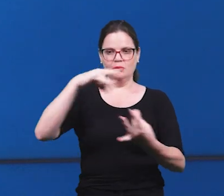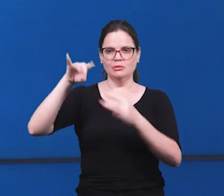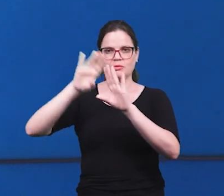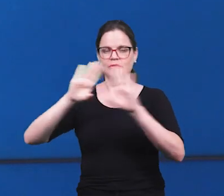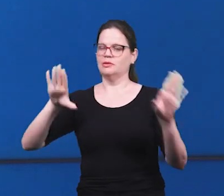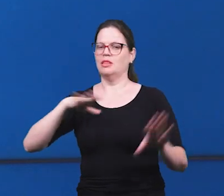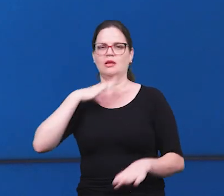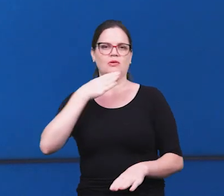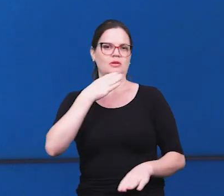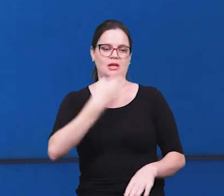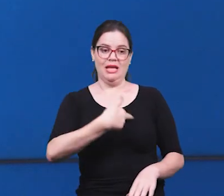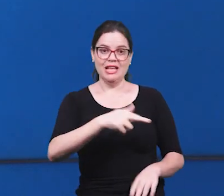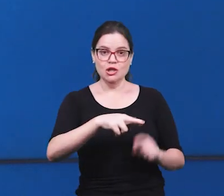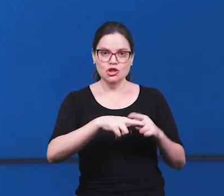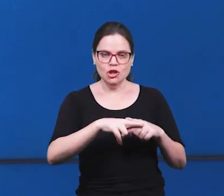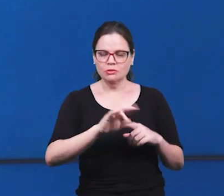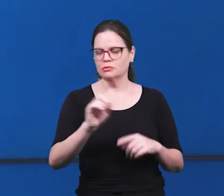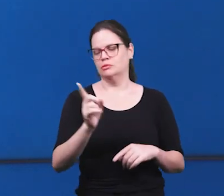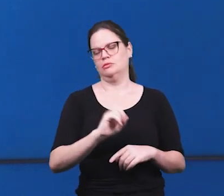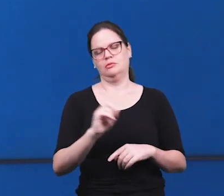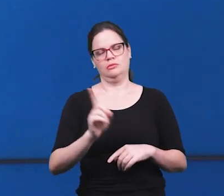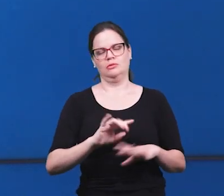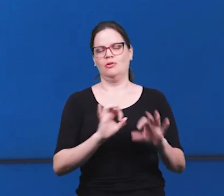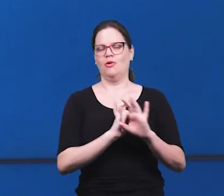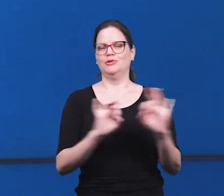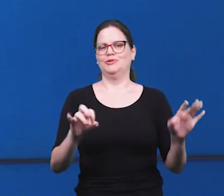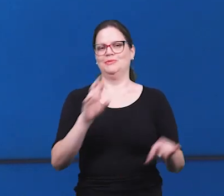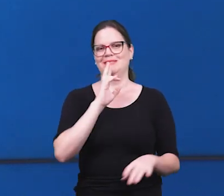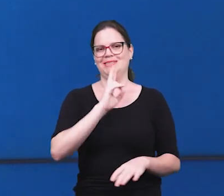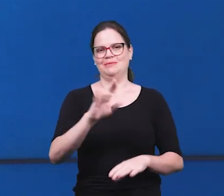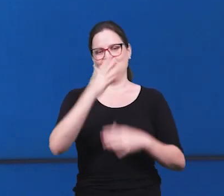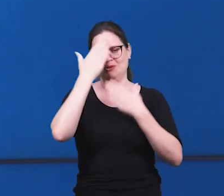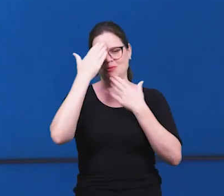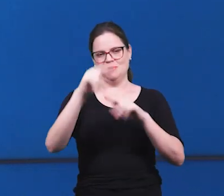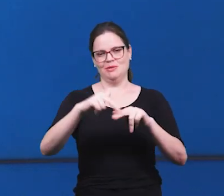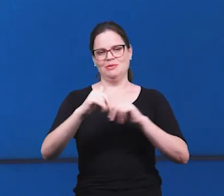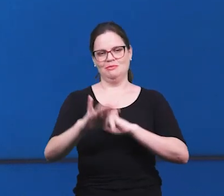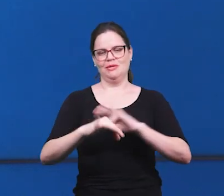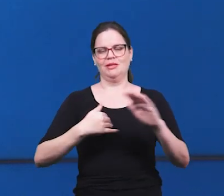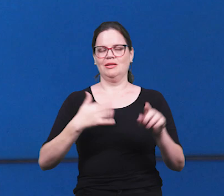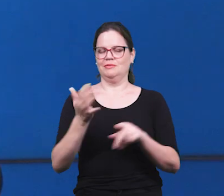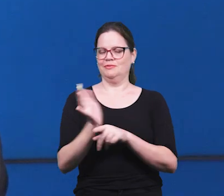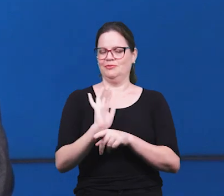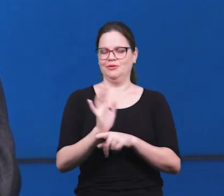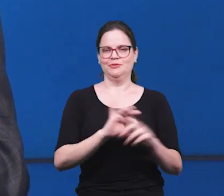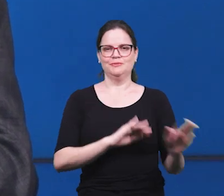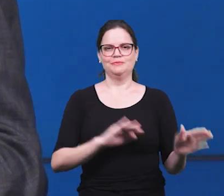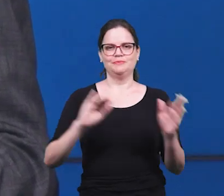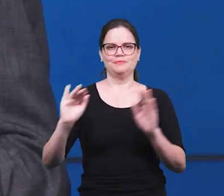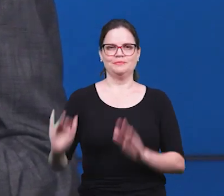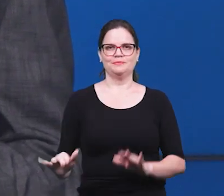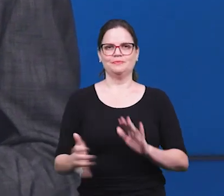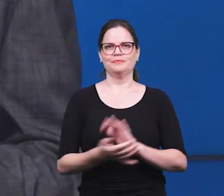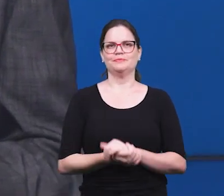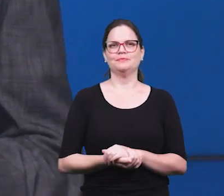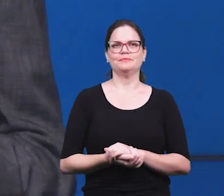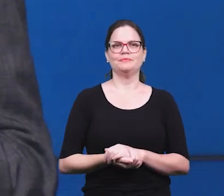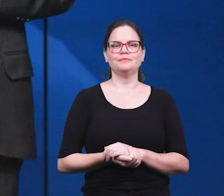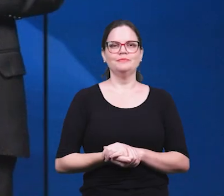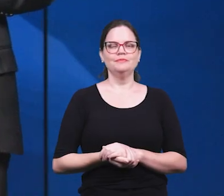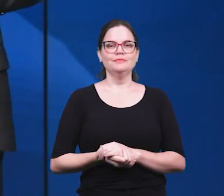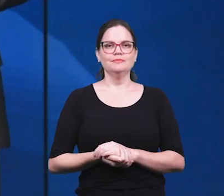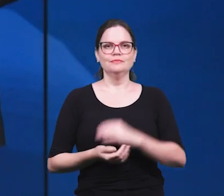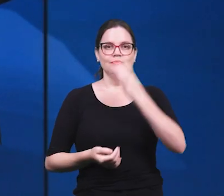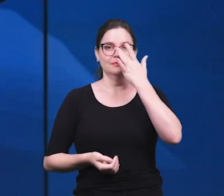vida eterna, não transcende. Muito bem colocado na sua resposta. Obrigado, irmã Helenir, pela sua participação. Glória a